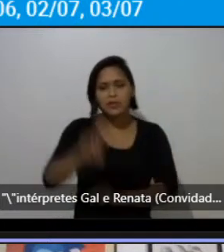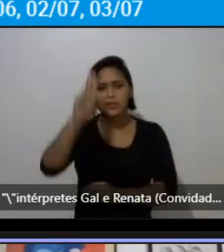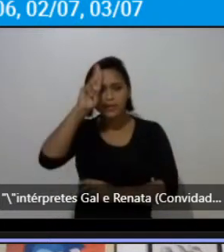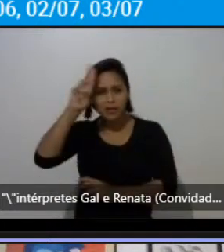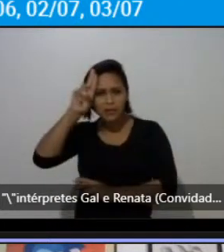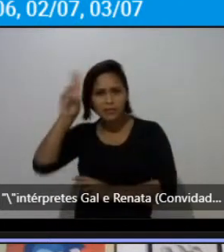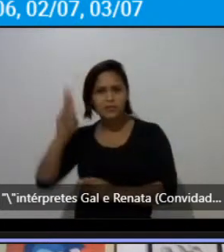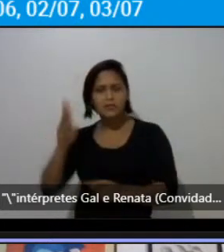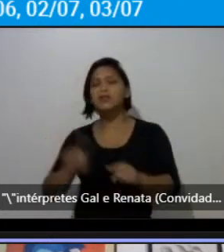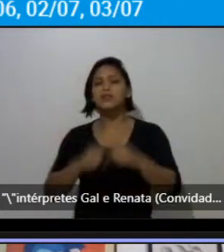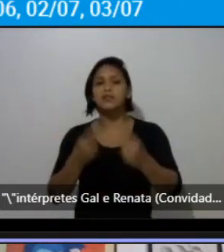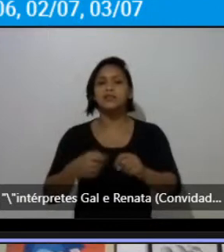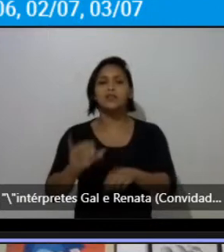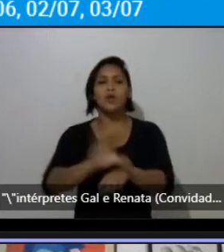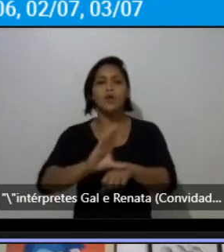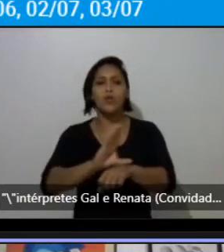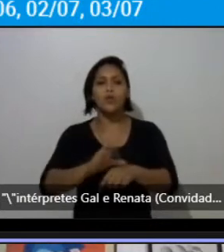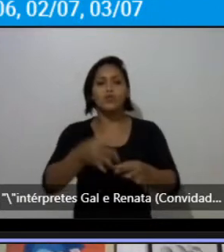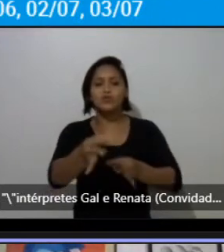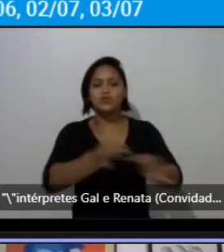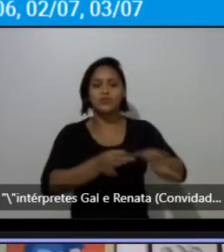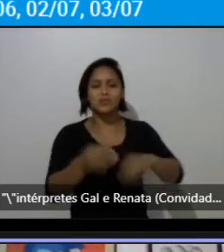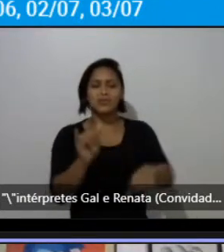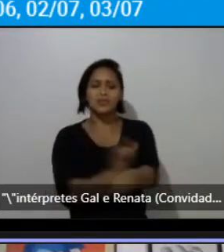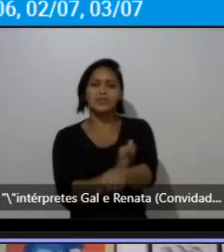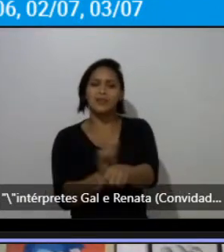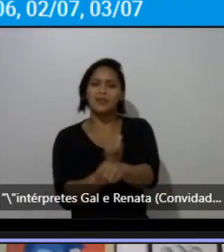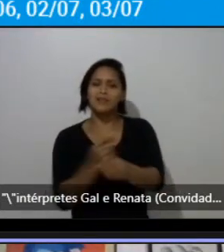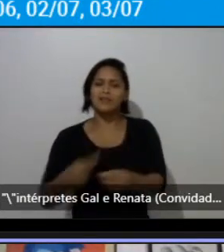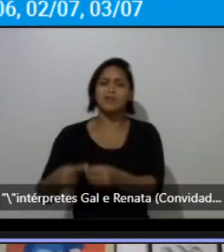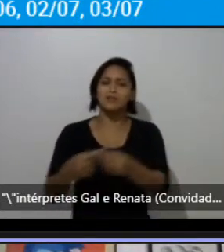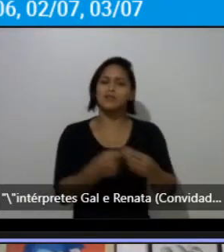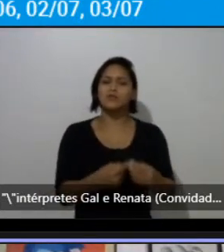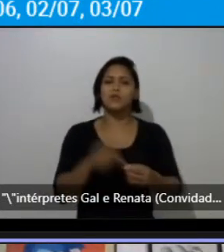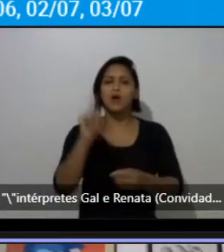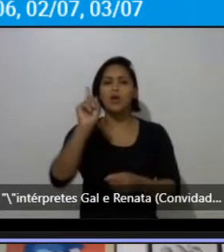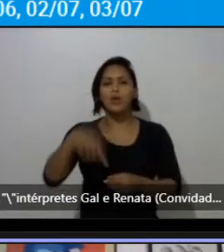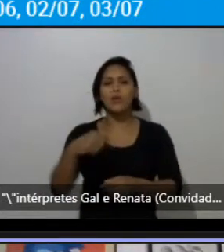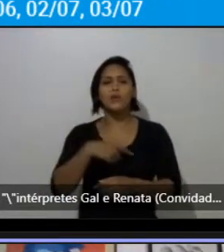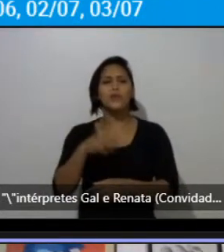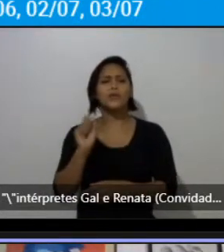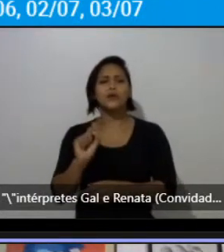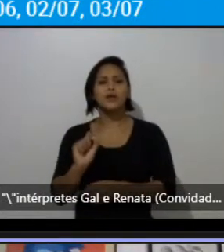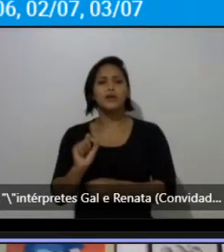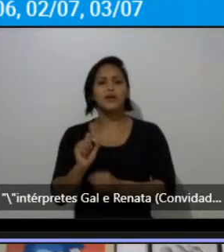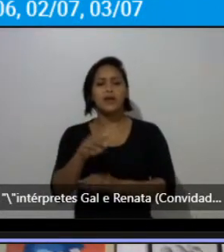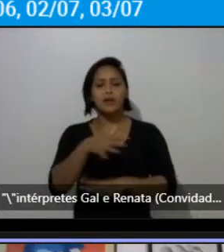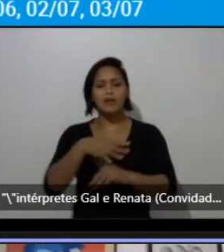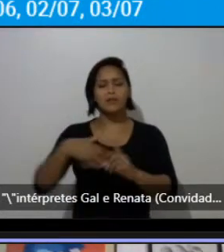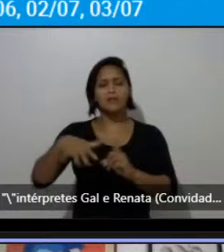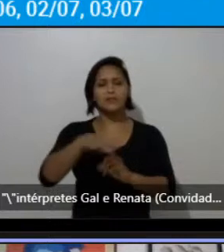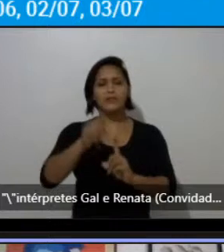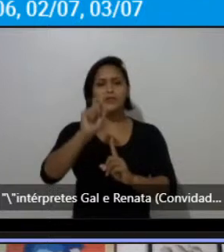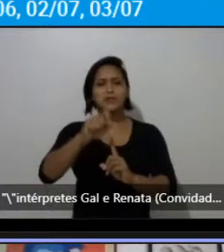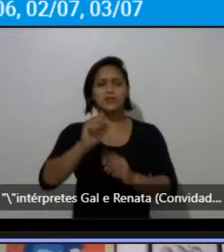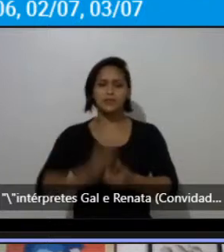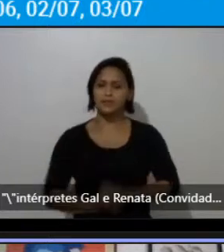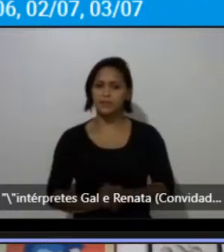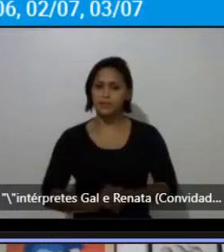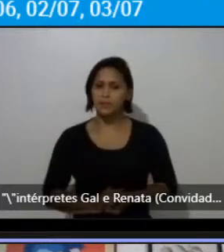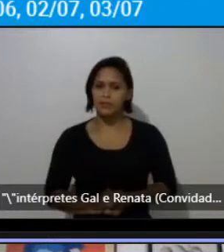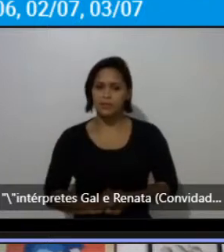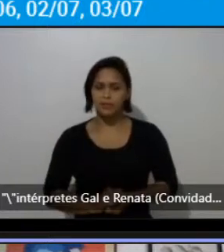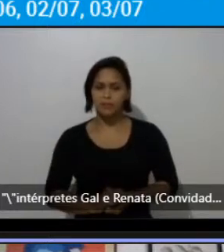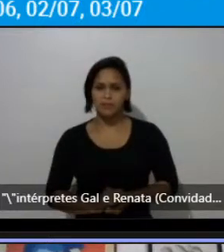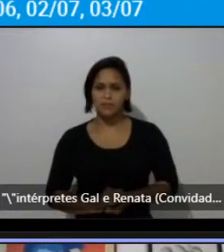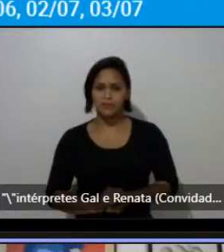Então, num curso de planejamento urbano, né, o que, que é o território, a territorialidade para os movimentos sociais? E também tensionando,